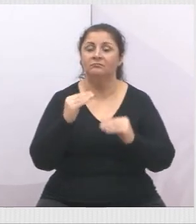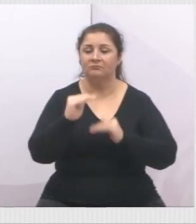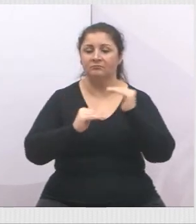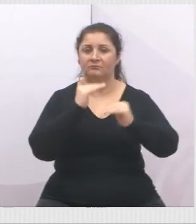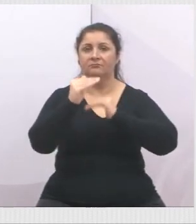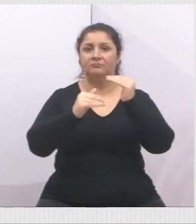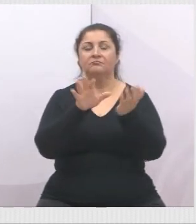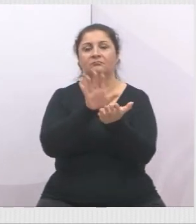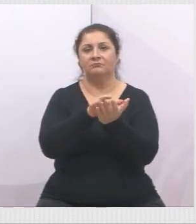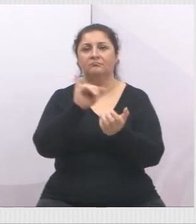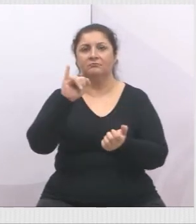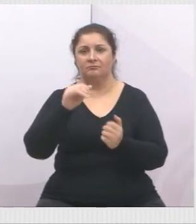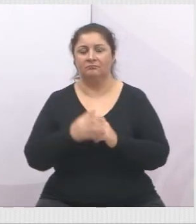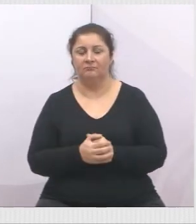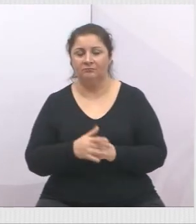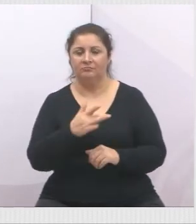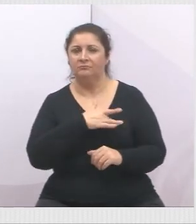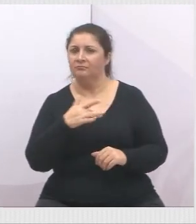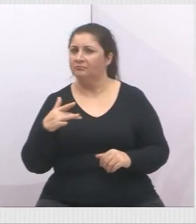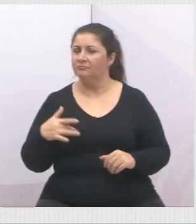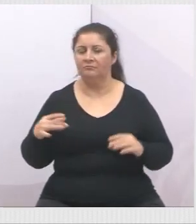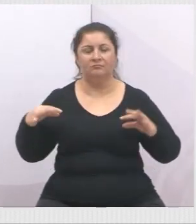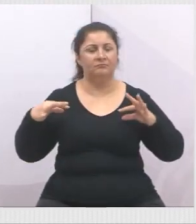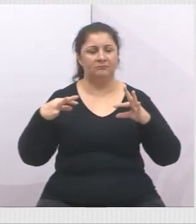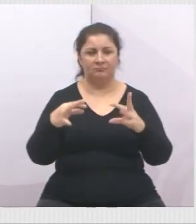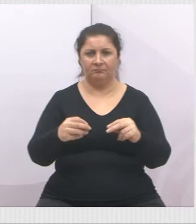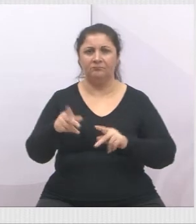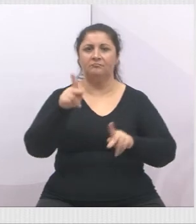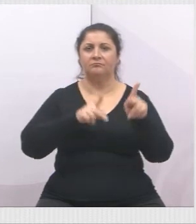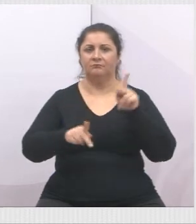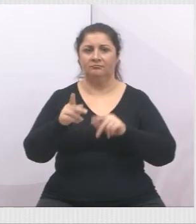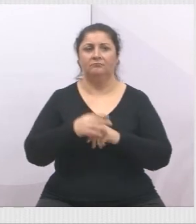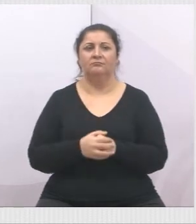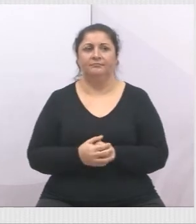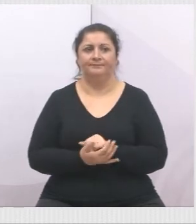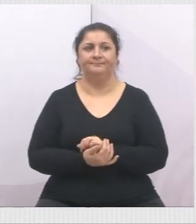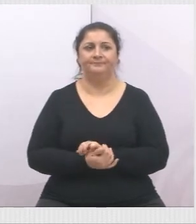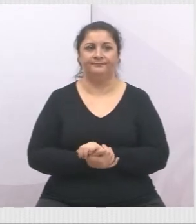da cidade e da saúde da população de Jacareí.